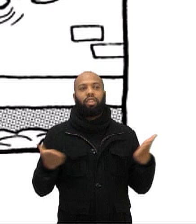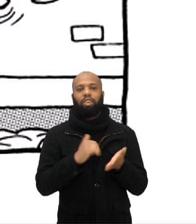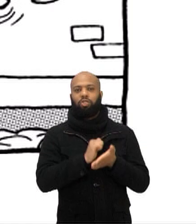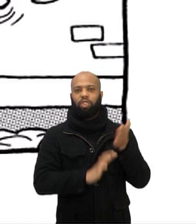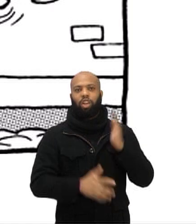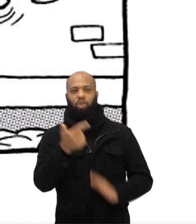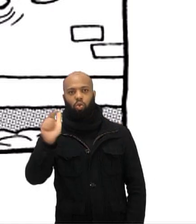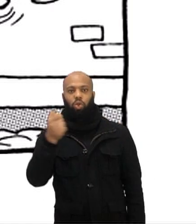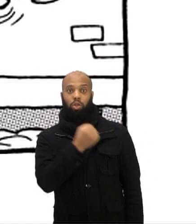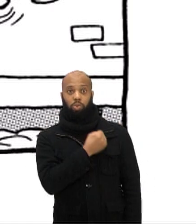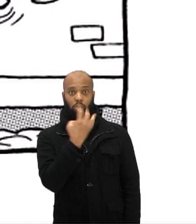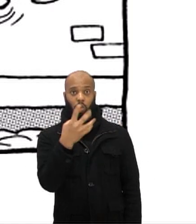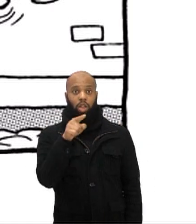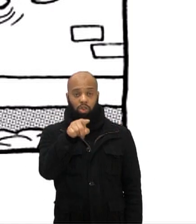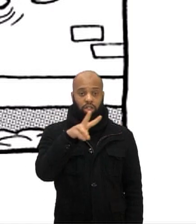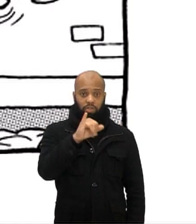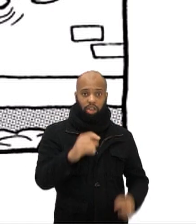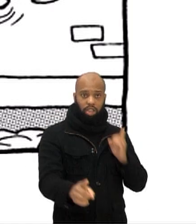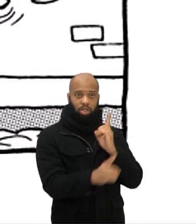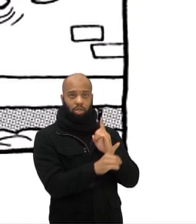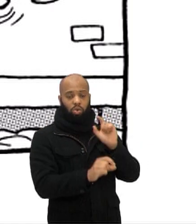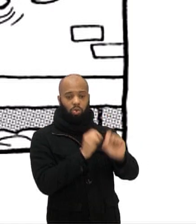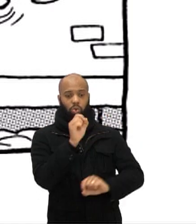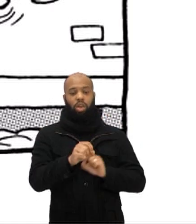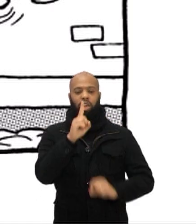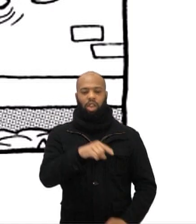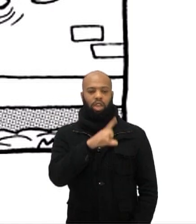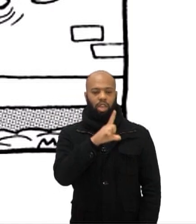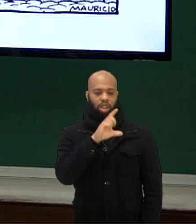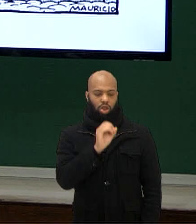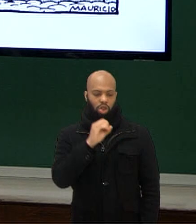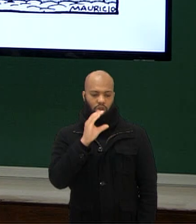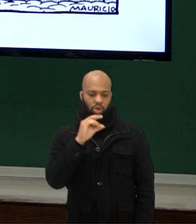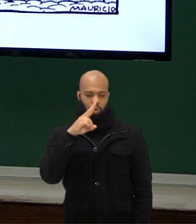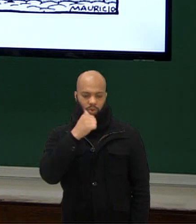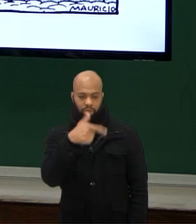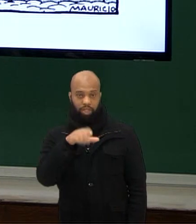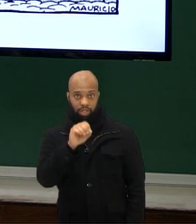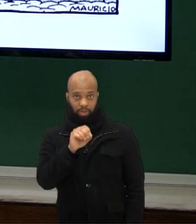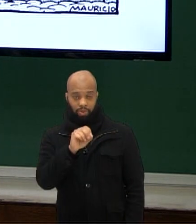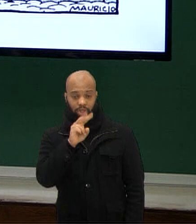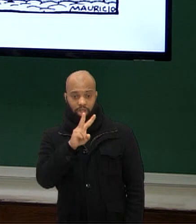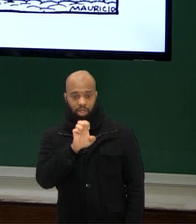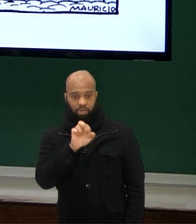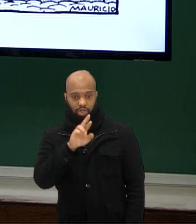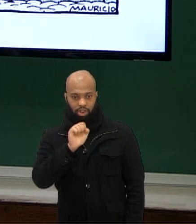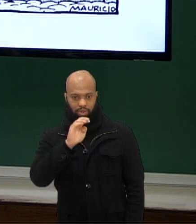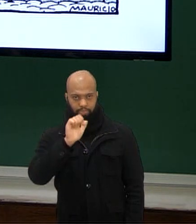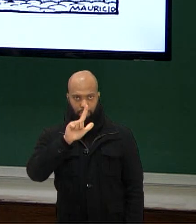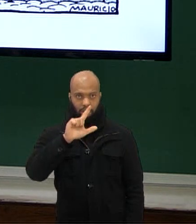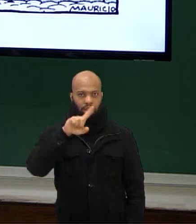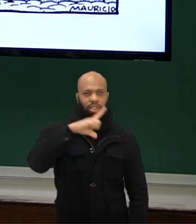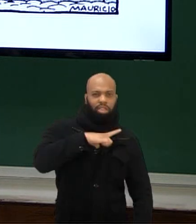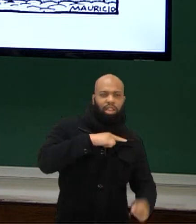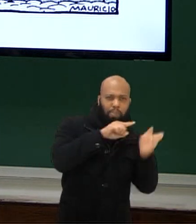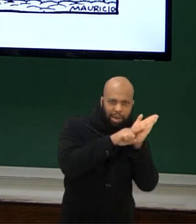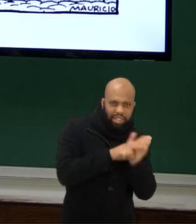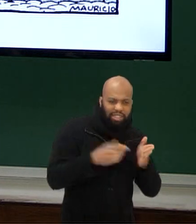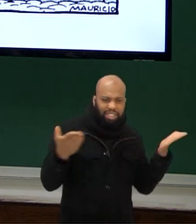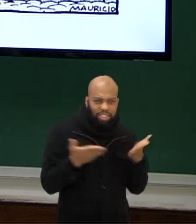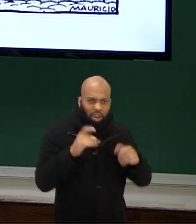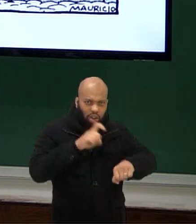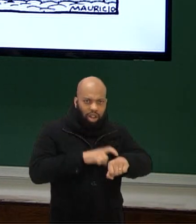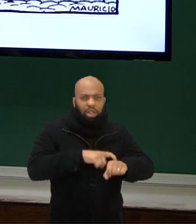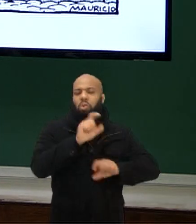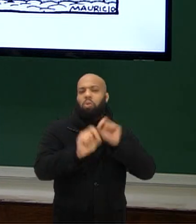Agora, nós vamos localizar uma locução verbal. Nós falamos sobre locução verbal. Eu vou dar um tempo para você pesquisar no seu caderno o que é